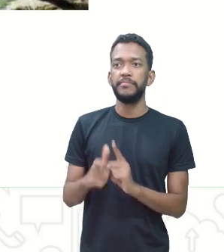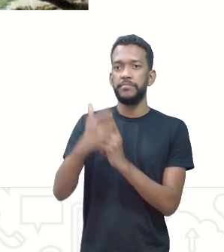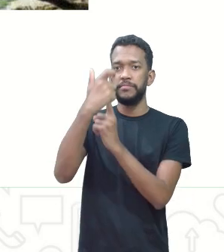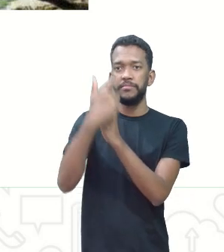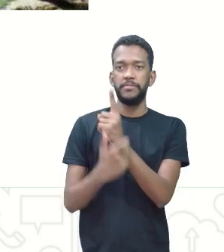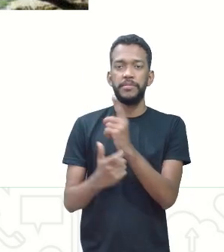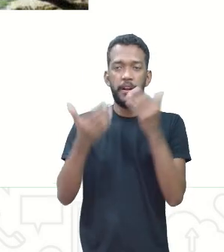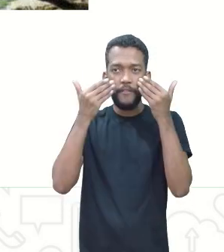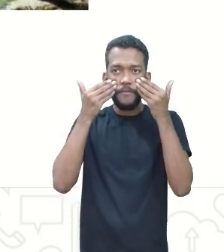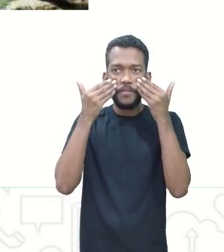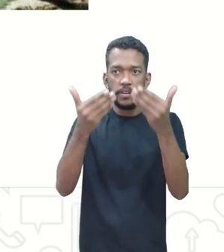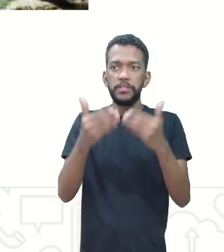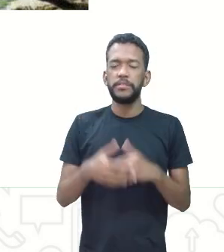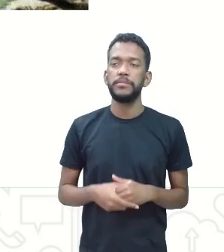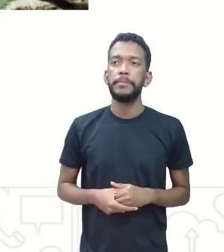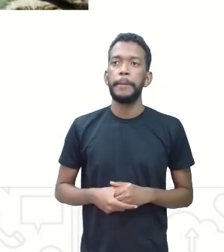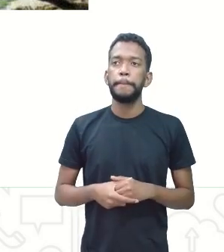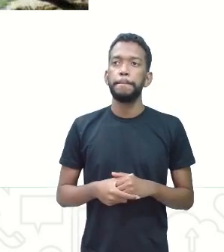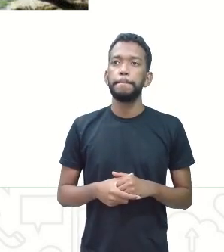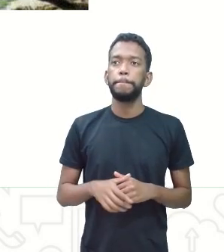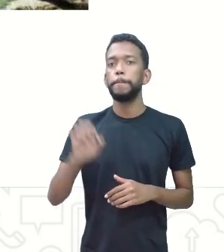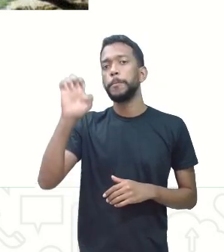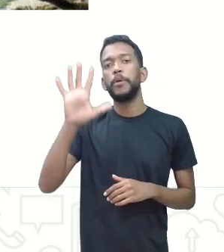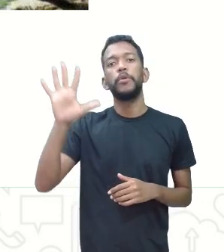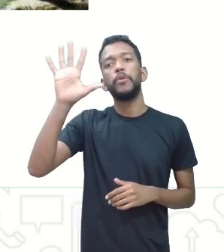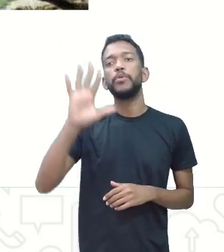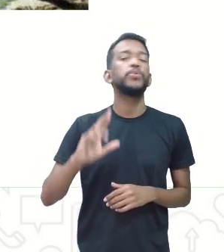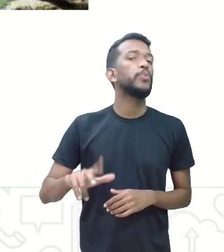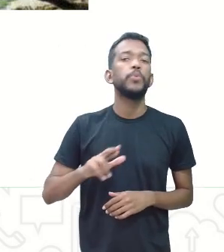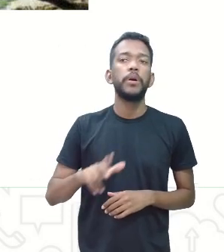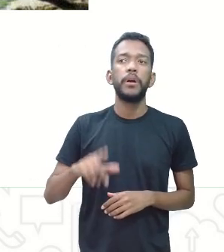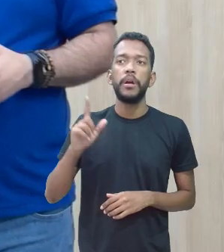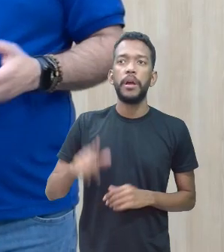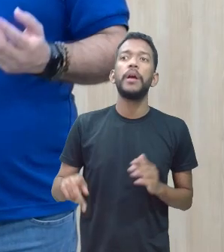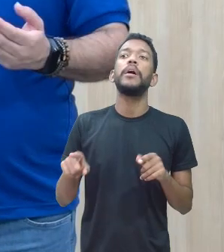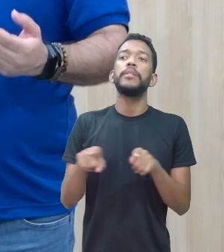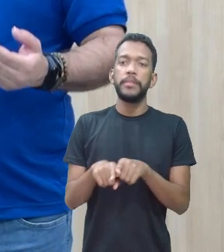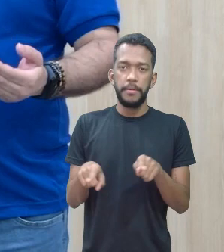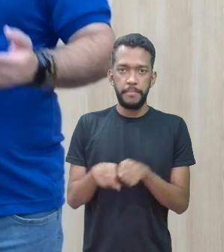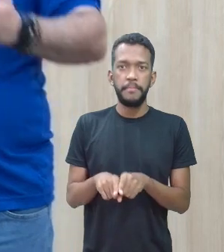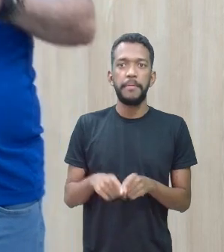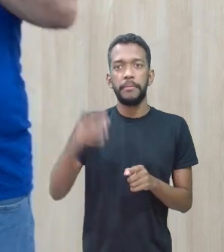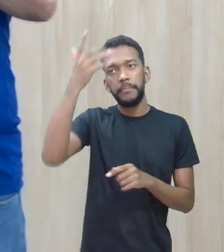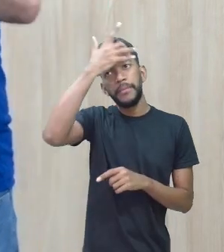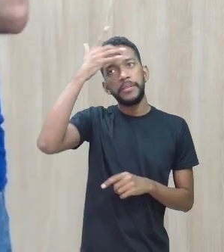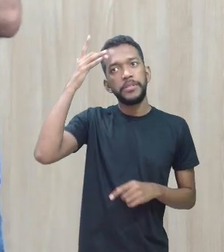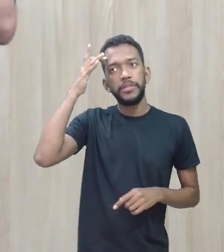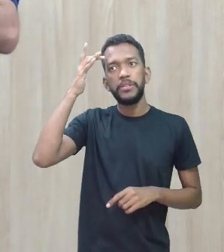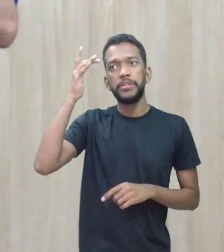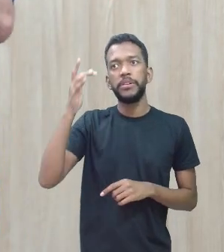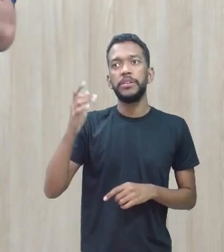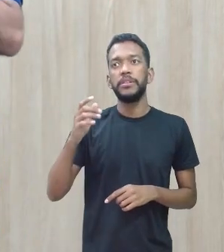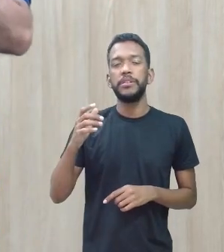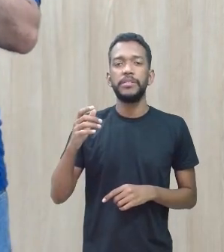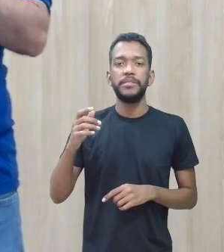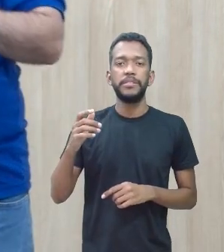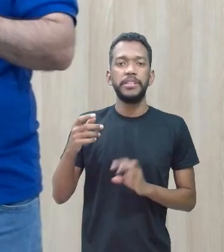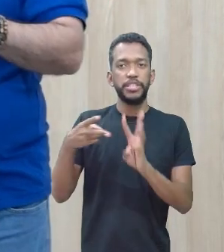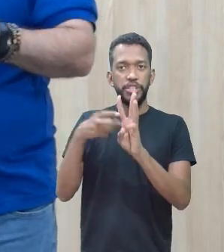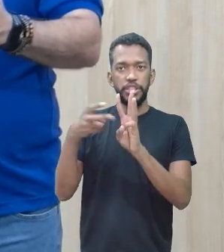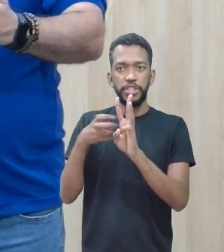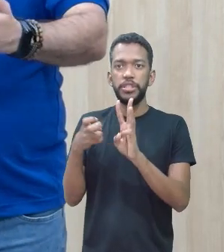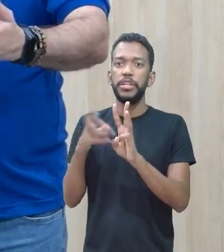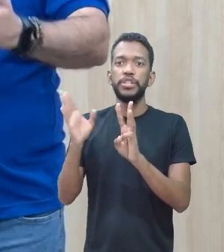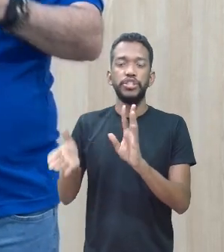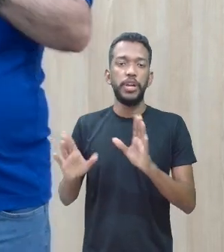está na frente, ele não é europeu, ele é um indígena que passou a trabalhar com os